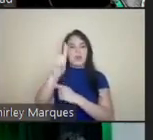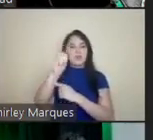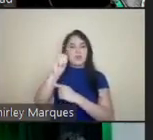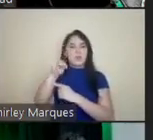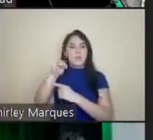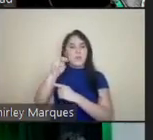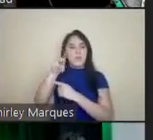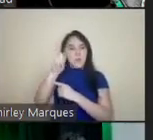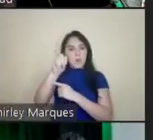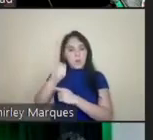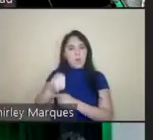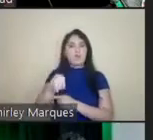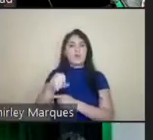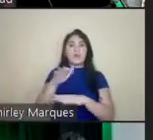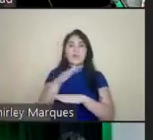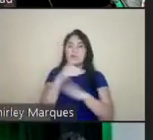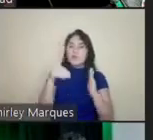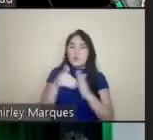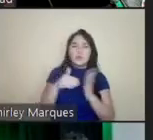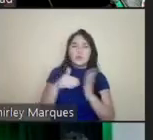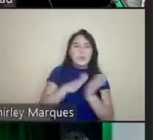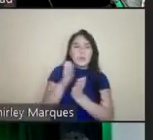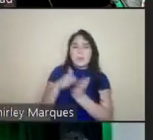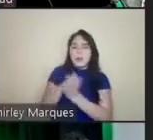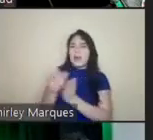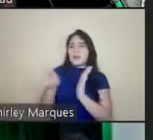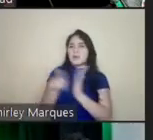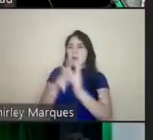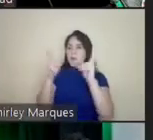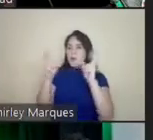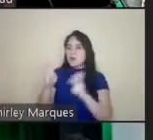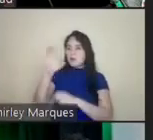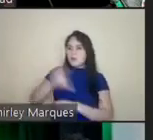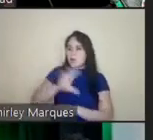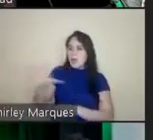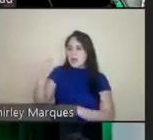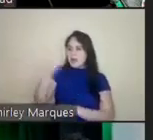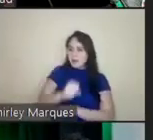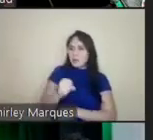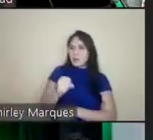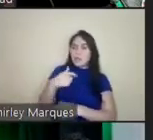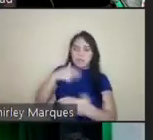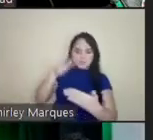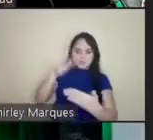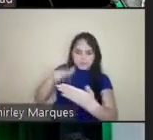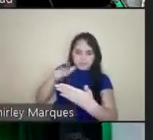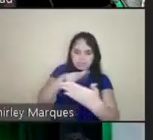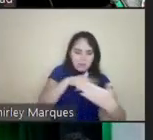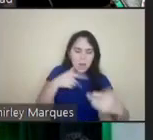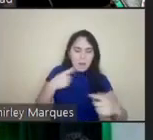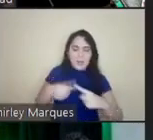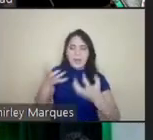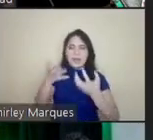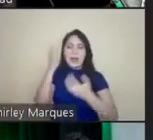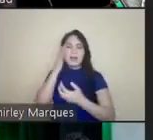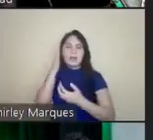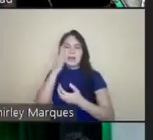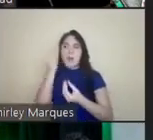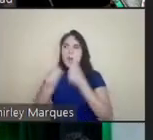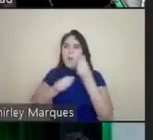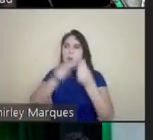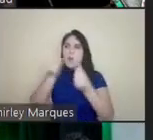eu queria entender como é que demorou tanto várias